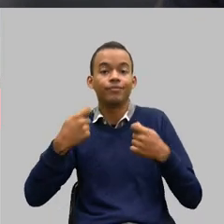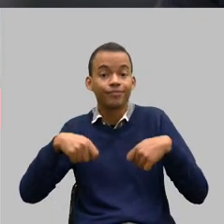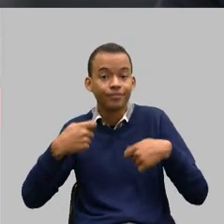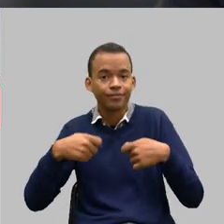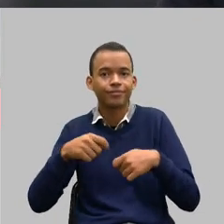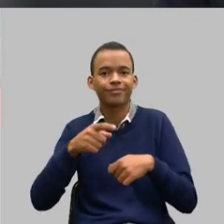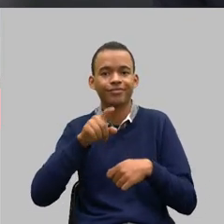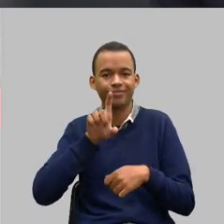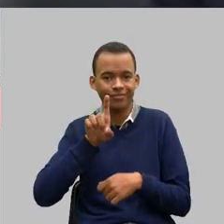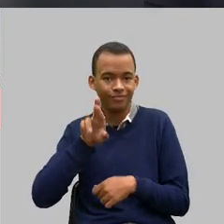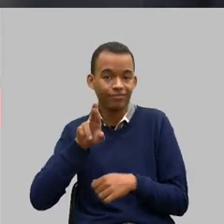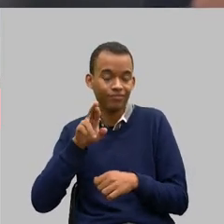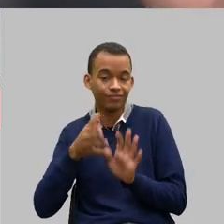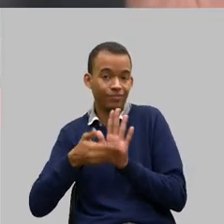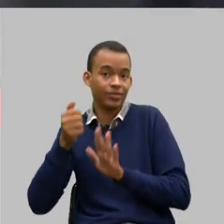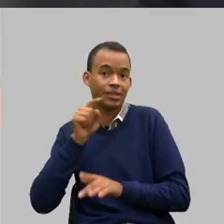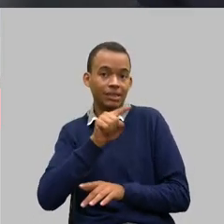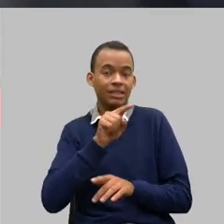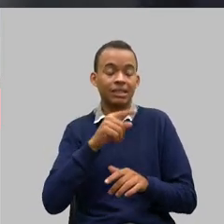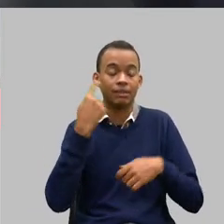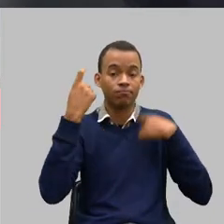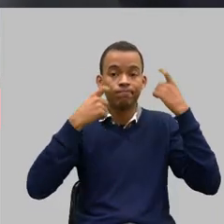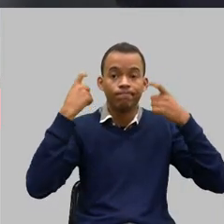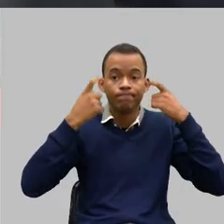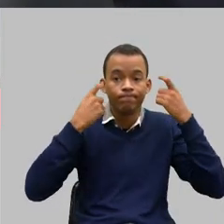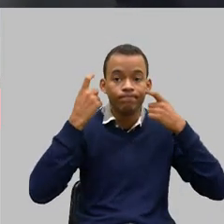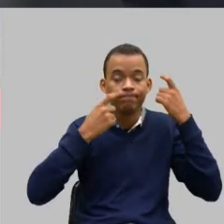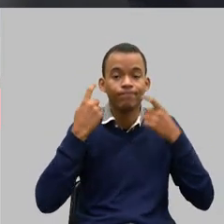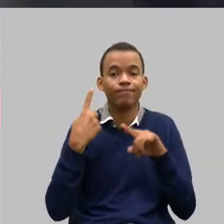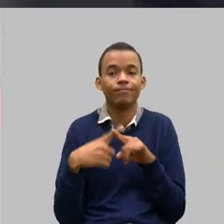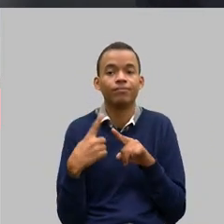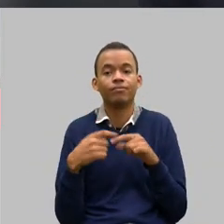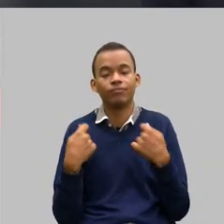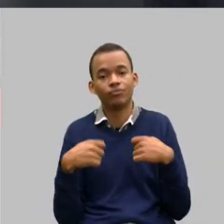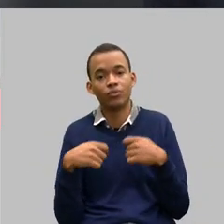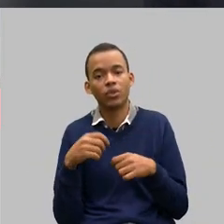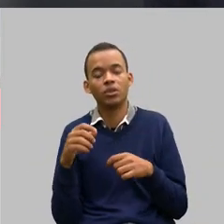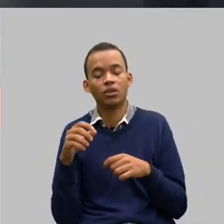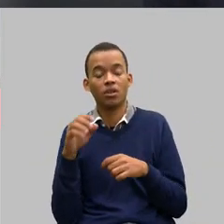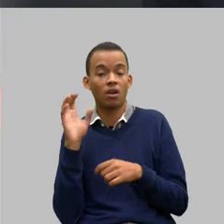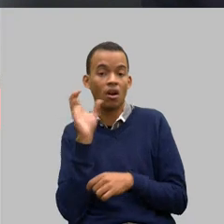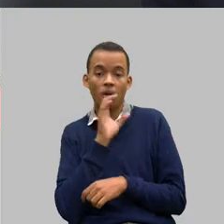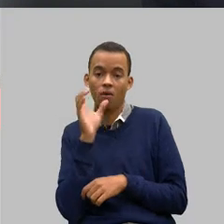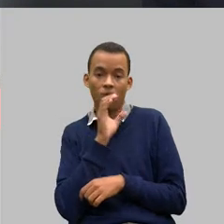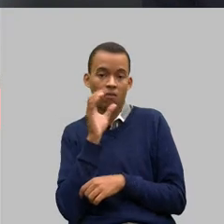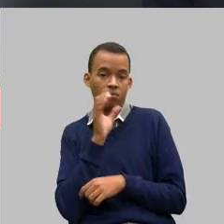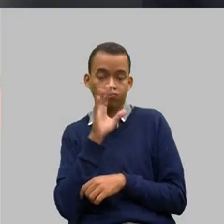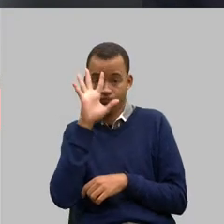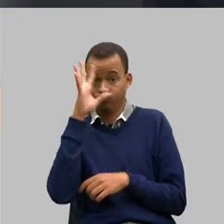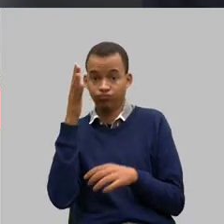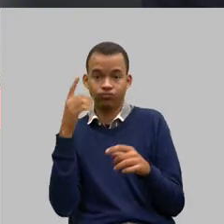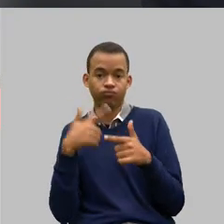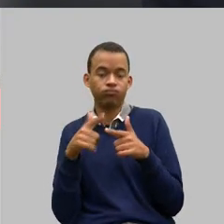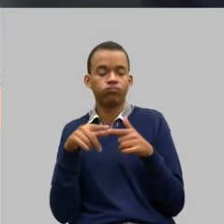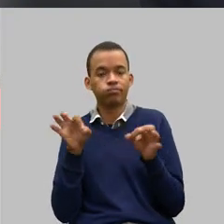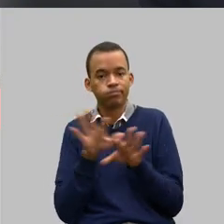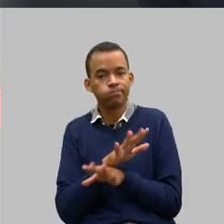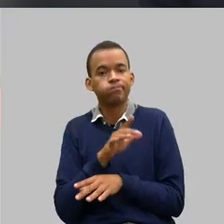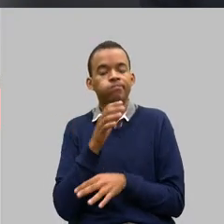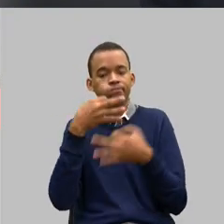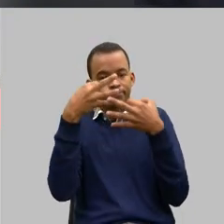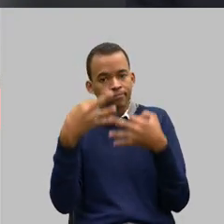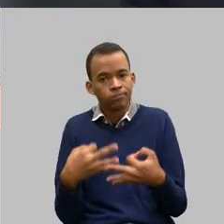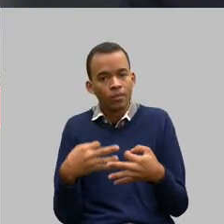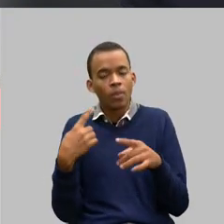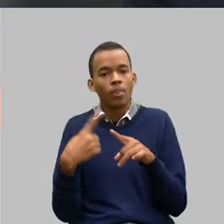nossa gente de Santa Rita tá muito preocupada para que a gente possa trazer essa solução de forma muito muito célere